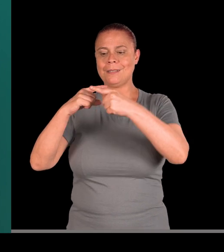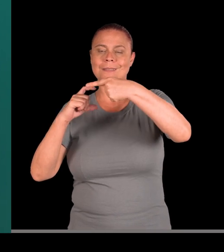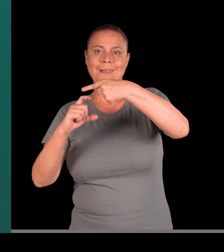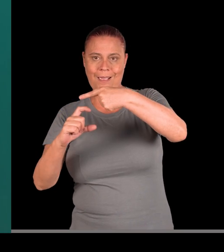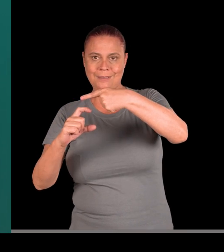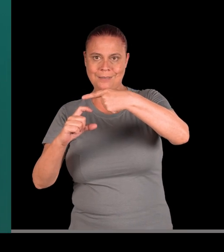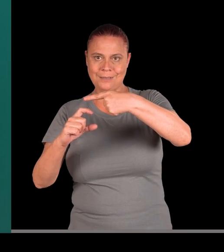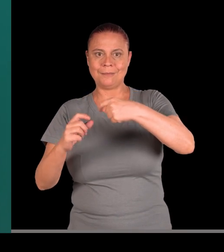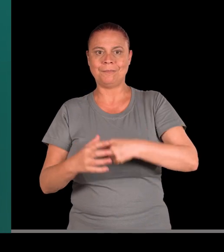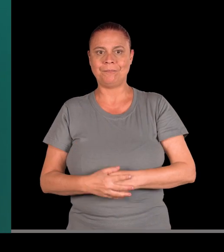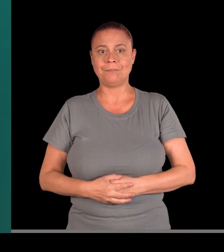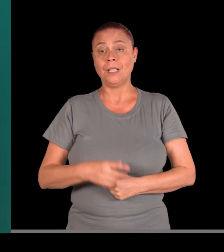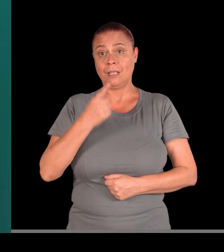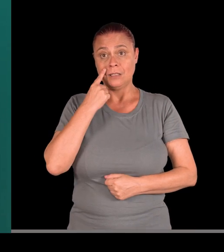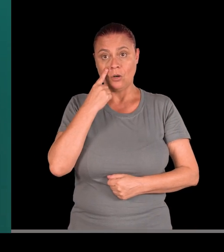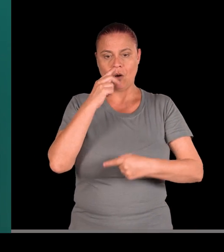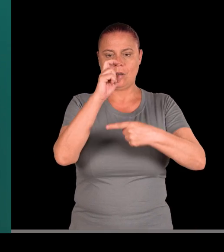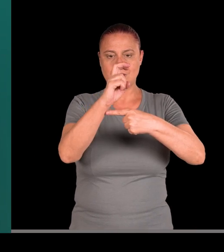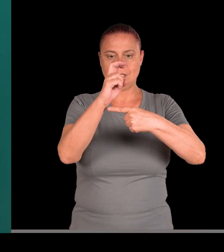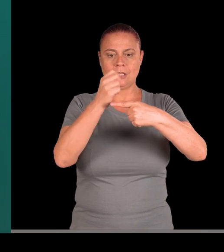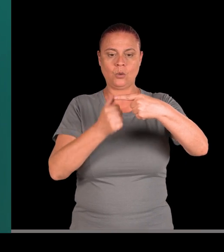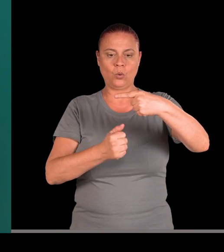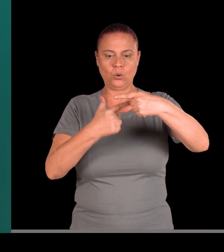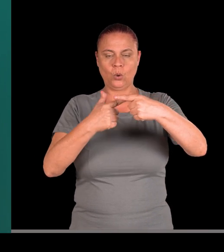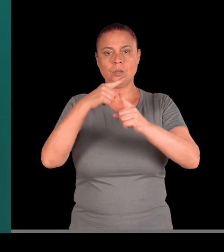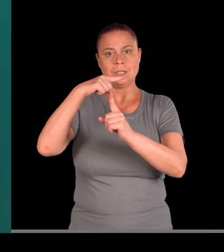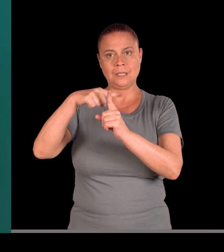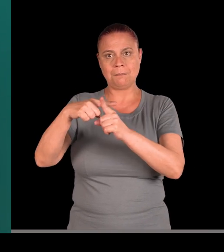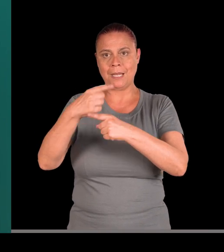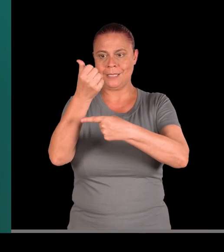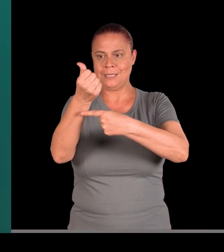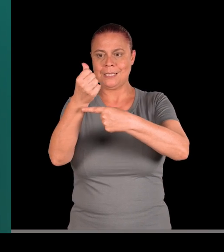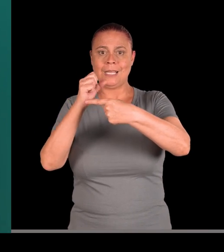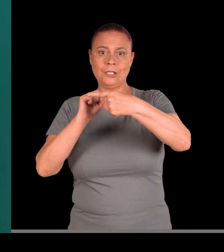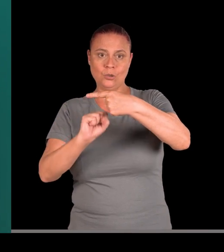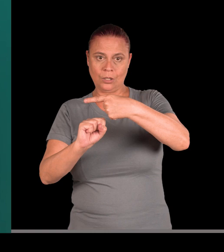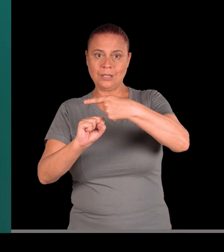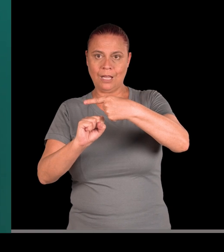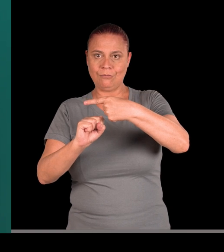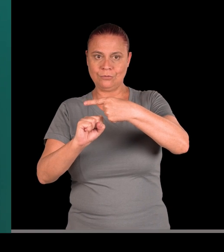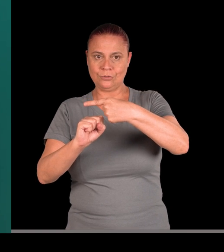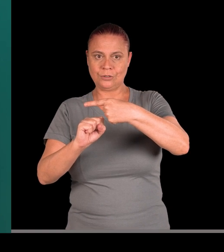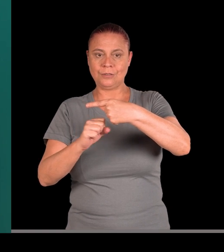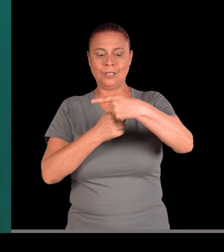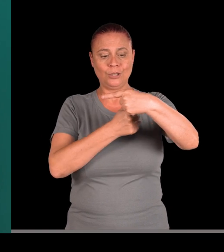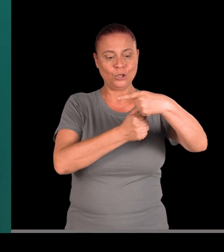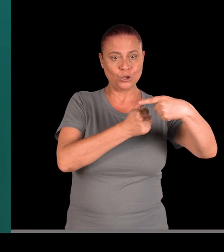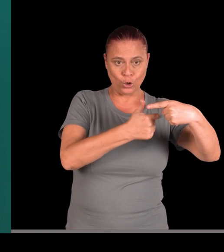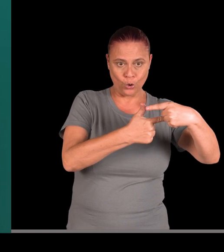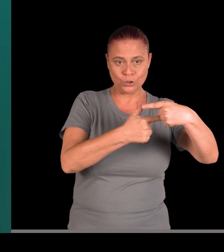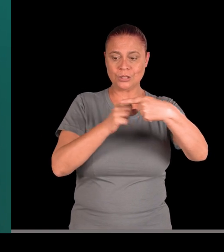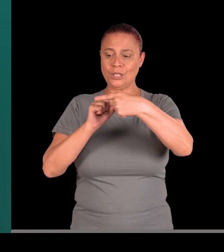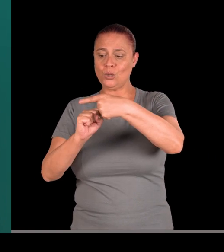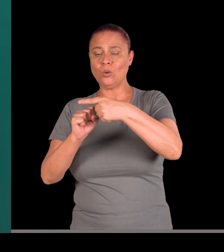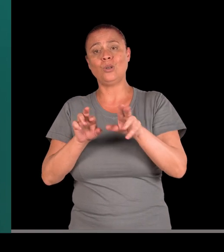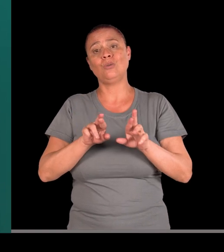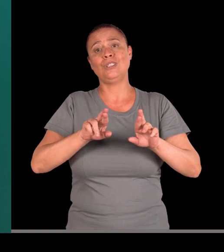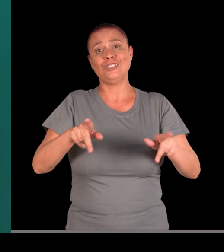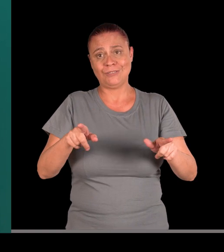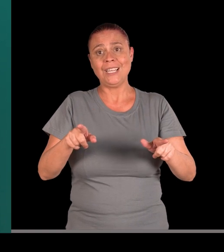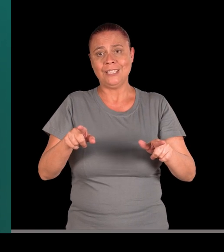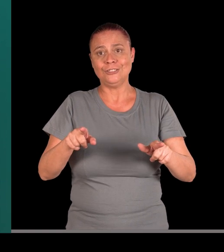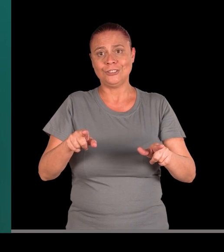esta segunda fração. Então, percebam, eu tenho aqui 5 dozeavos mais 6 oitavos. 12 e 8